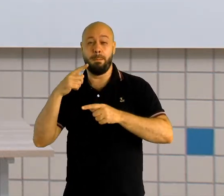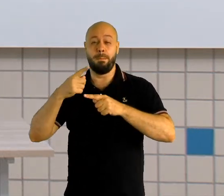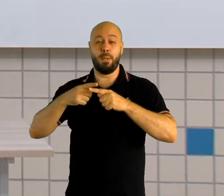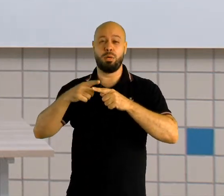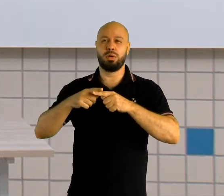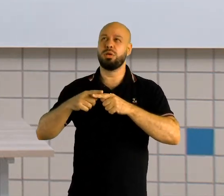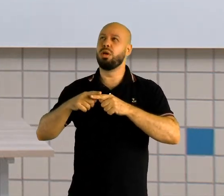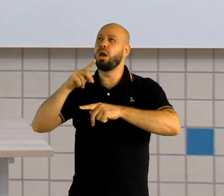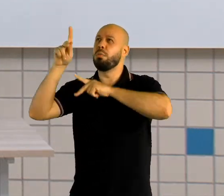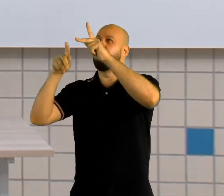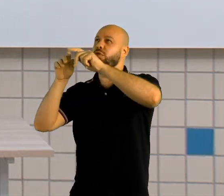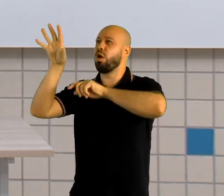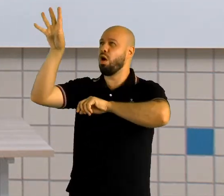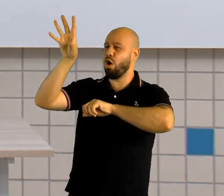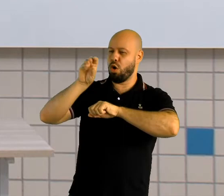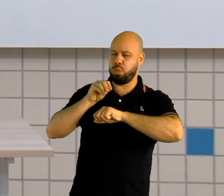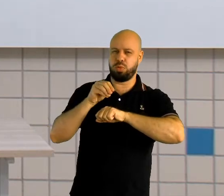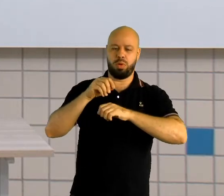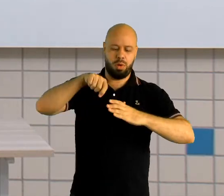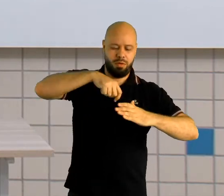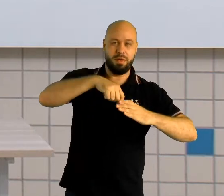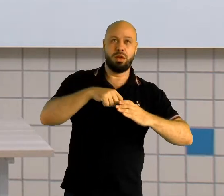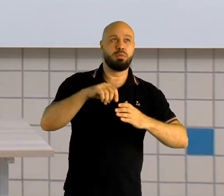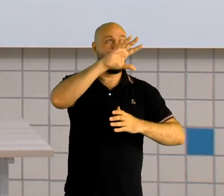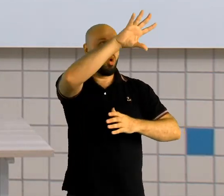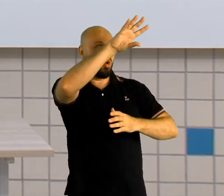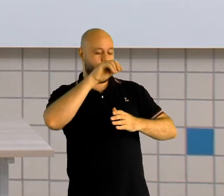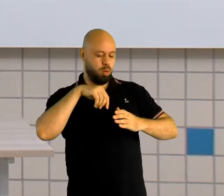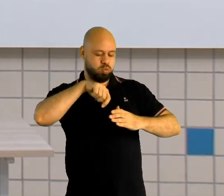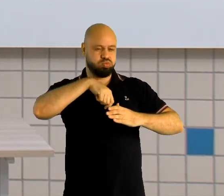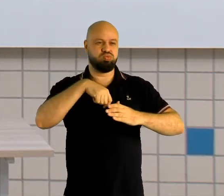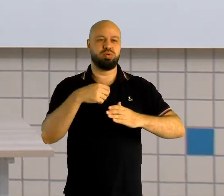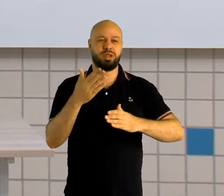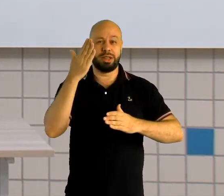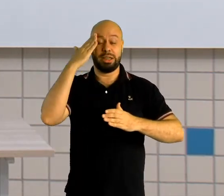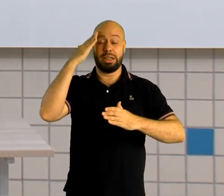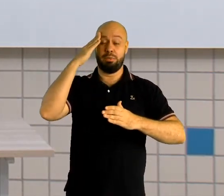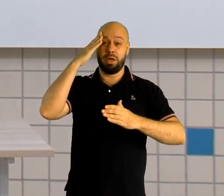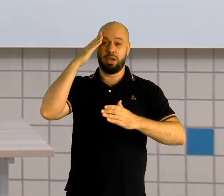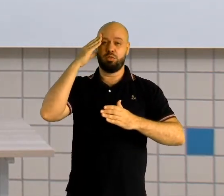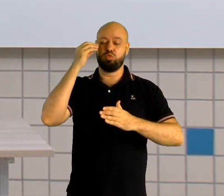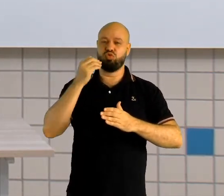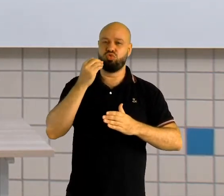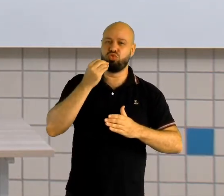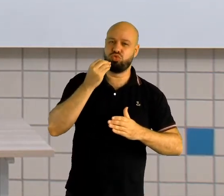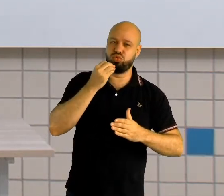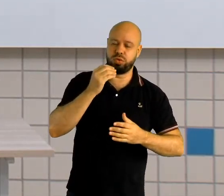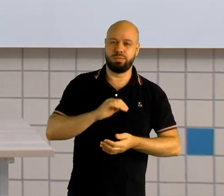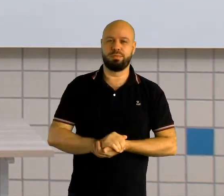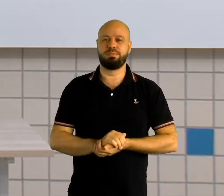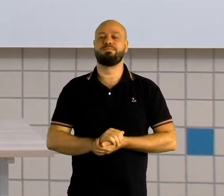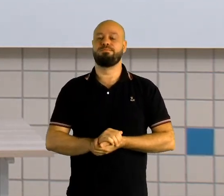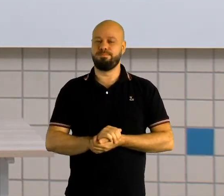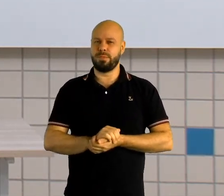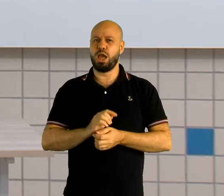mundo, devido às fronteiras do Império Romano serem amplas e vastas. iam